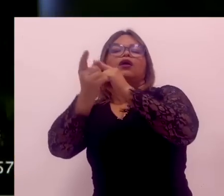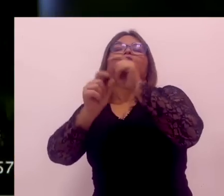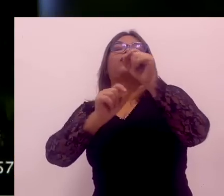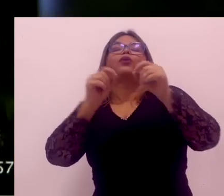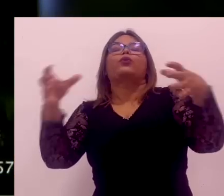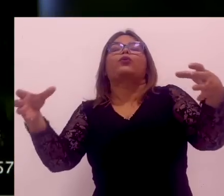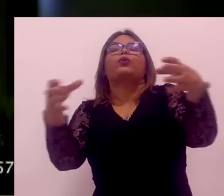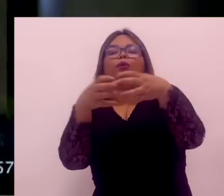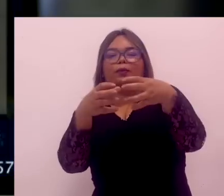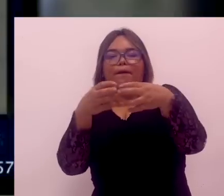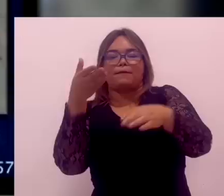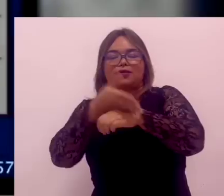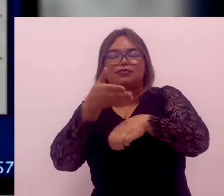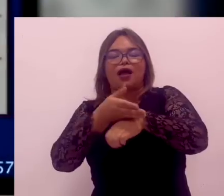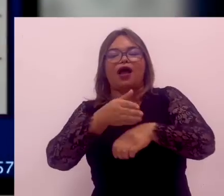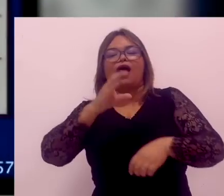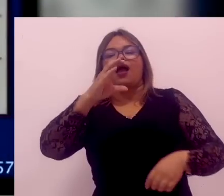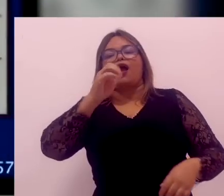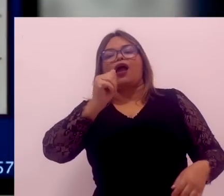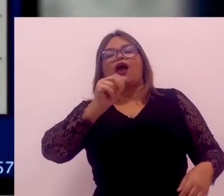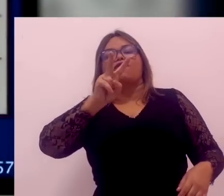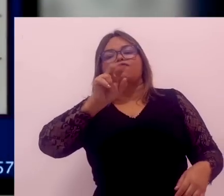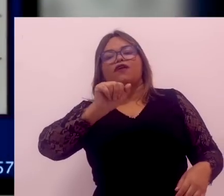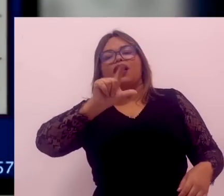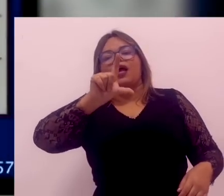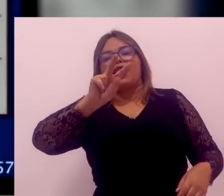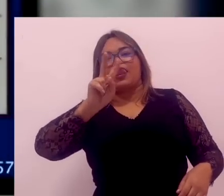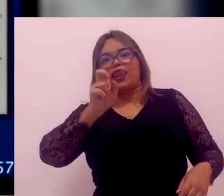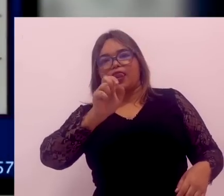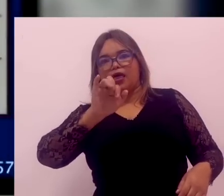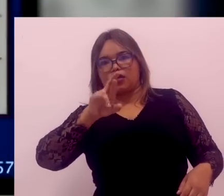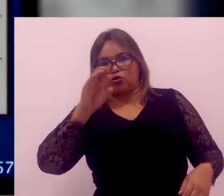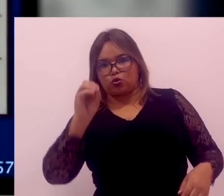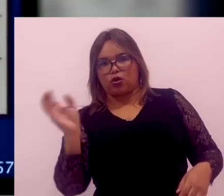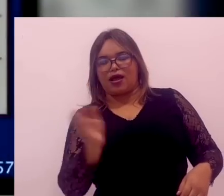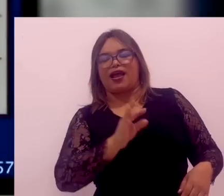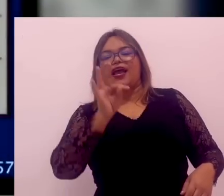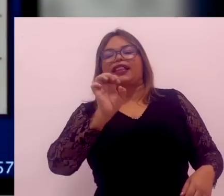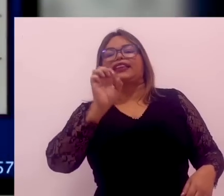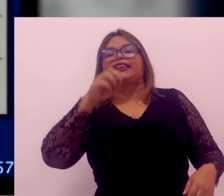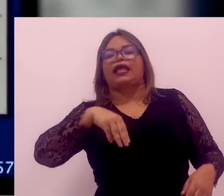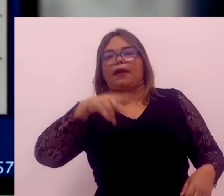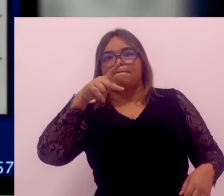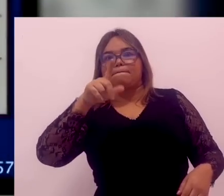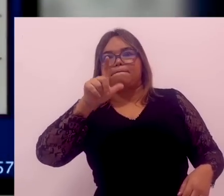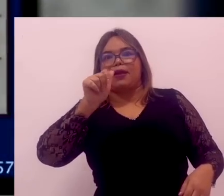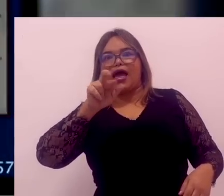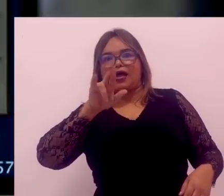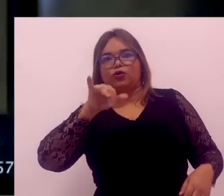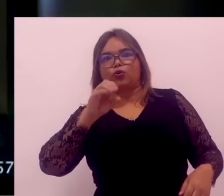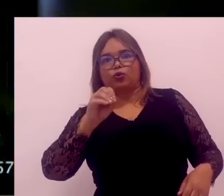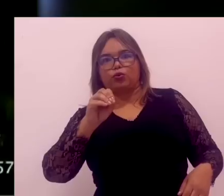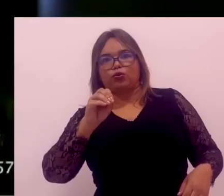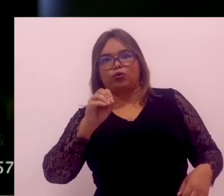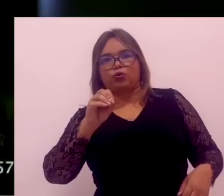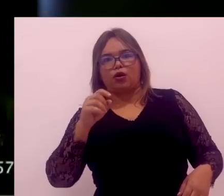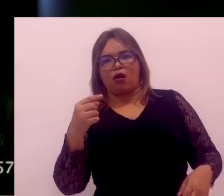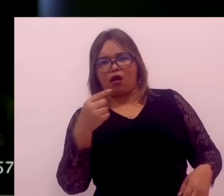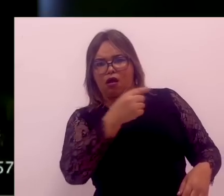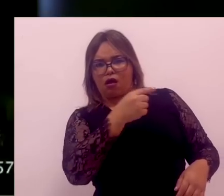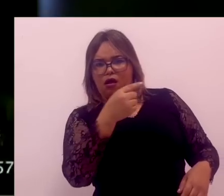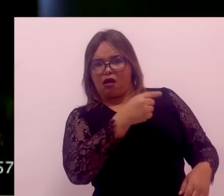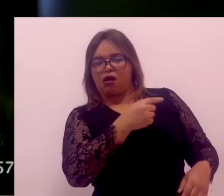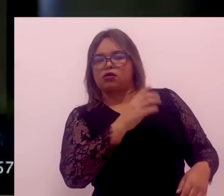aqui. Esta é a sua própria página. Isso aqui não é nada premeditado. E os indivíduos mais altos no mundo negro,